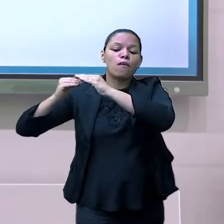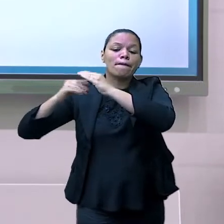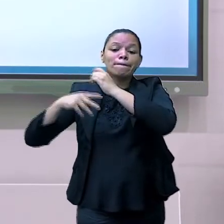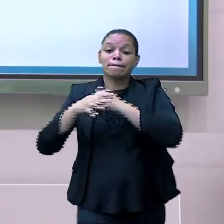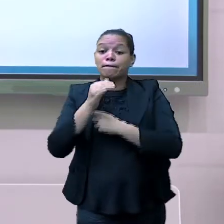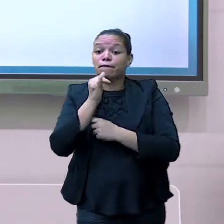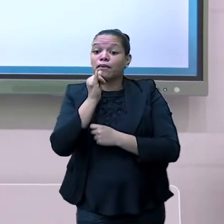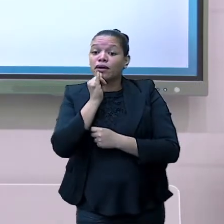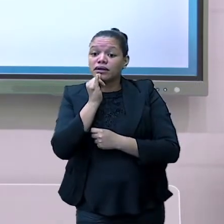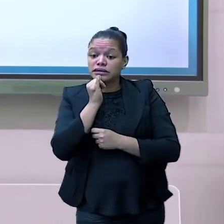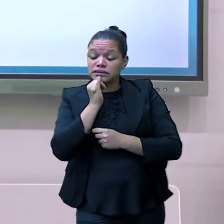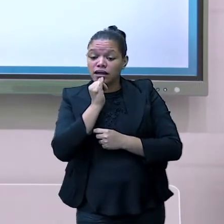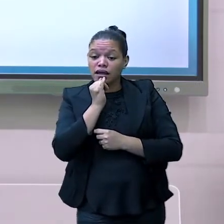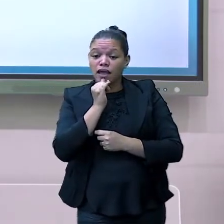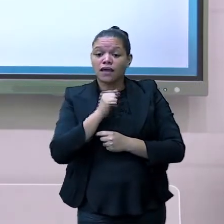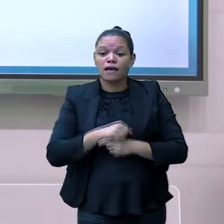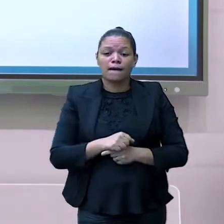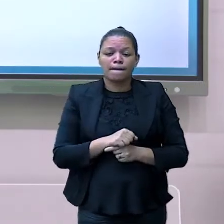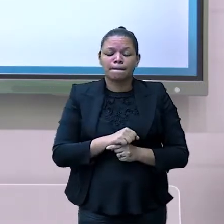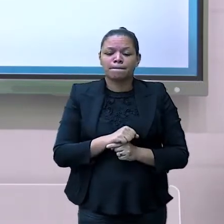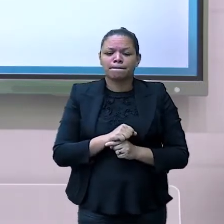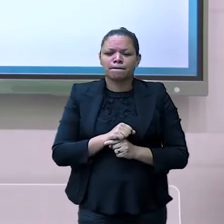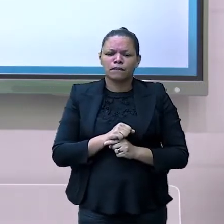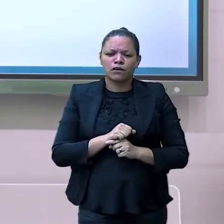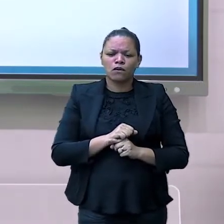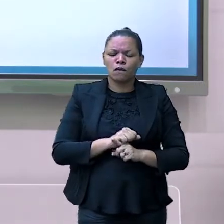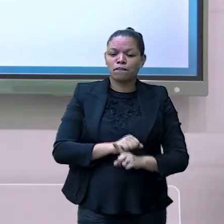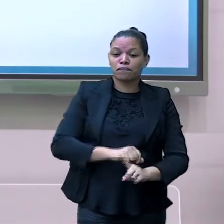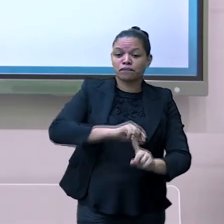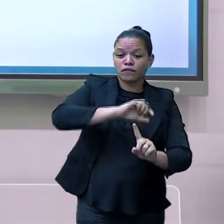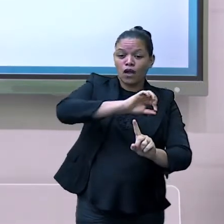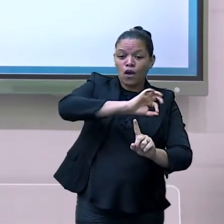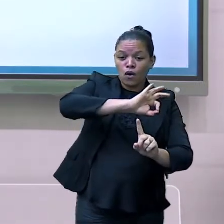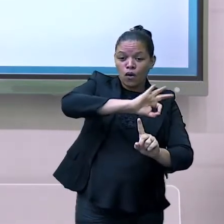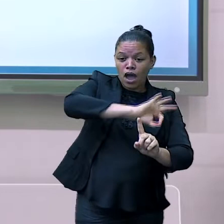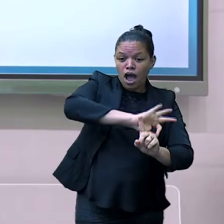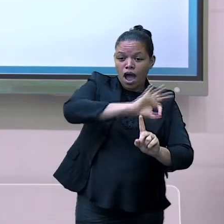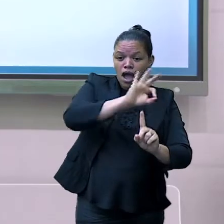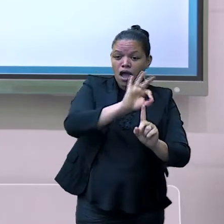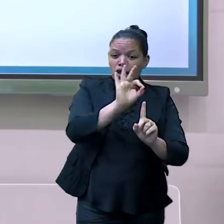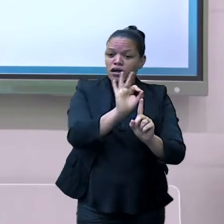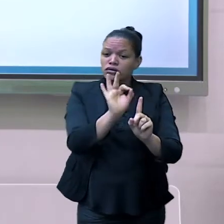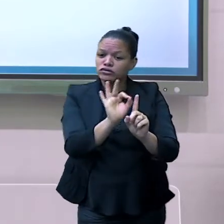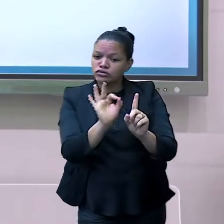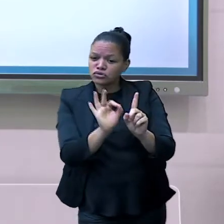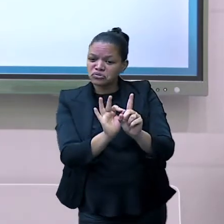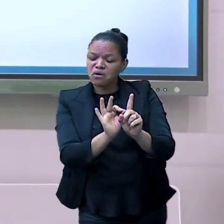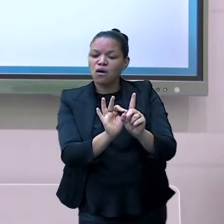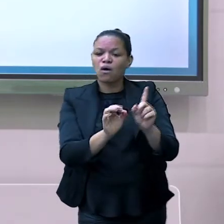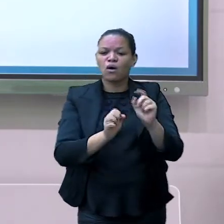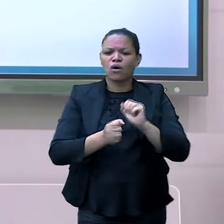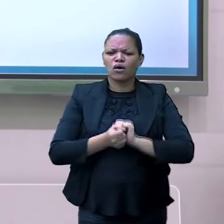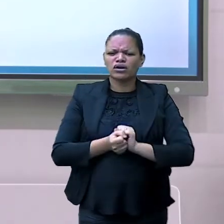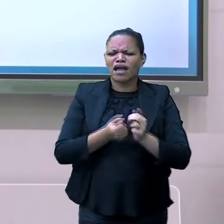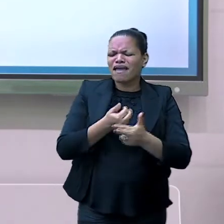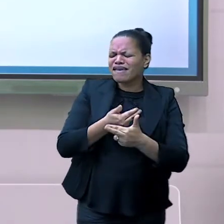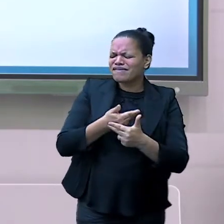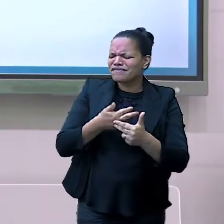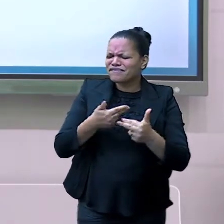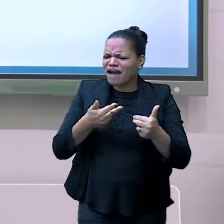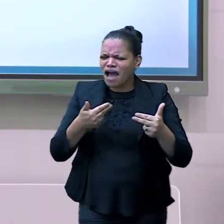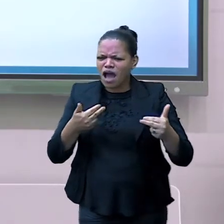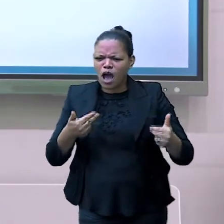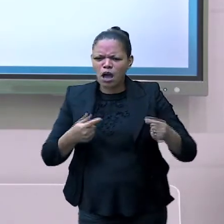São riquezas aí que nós já estudamos no nosso país. Por isso, a gente entende que um produto pode sim crescer um